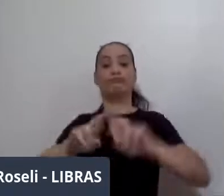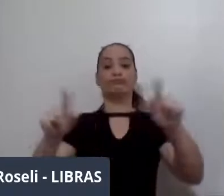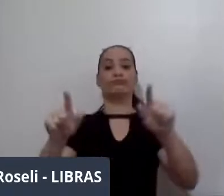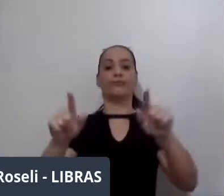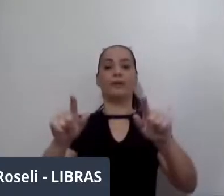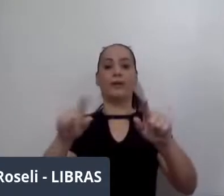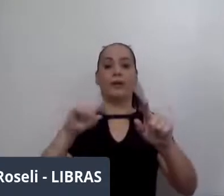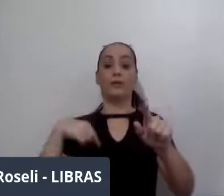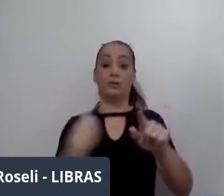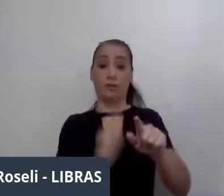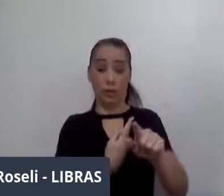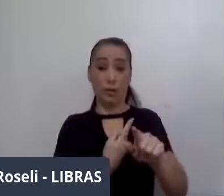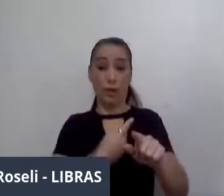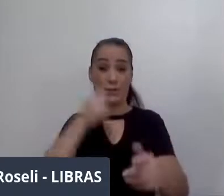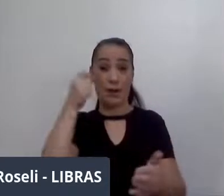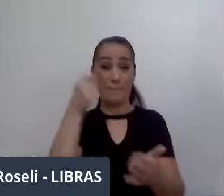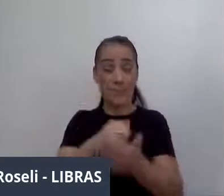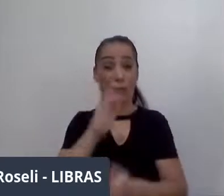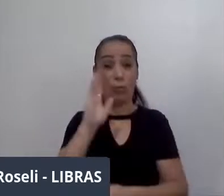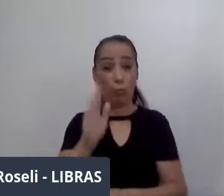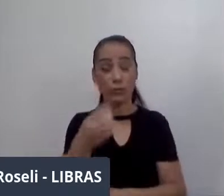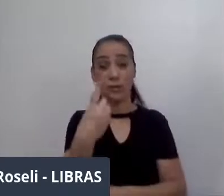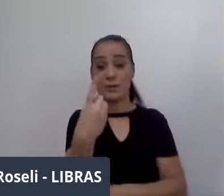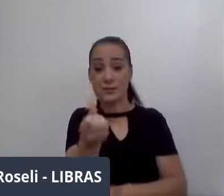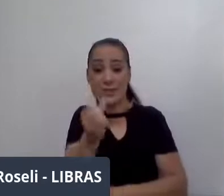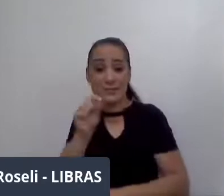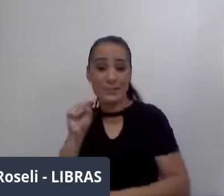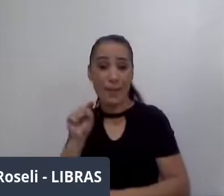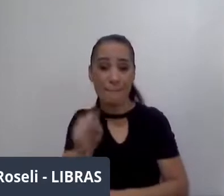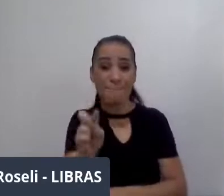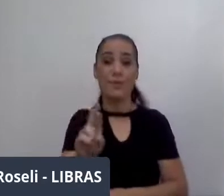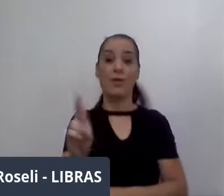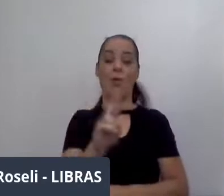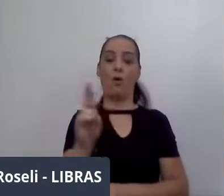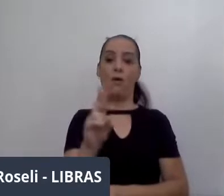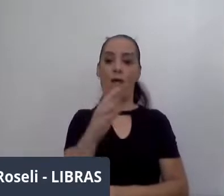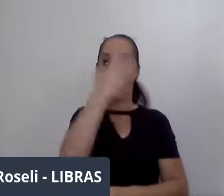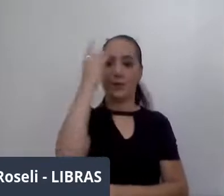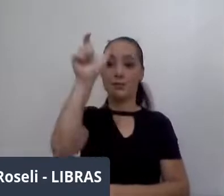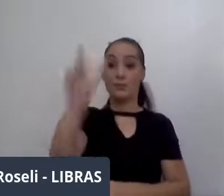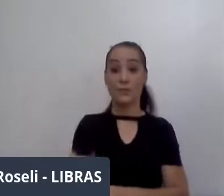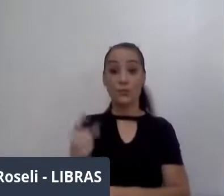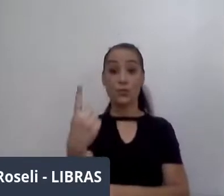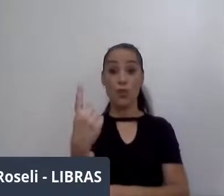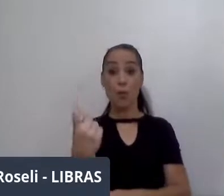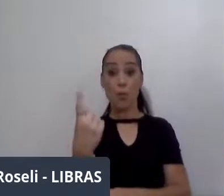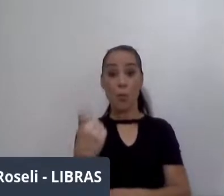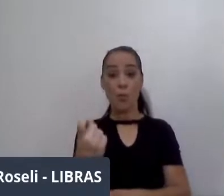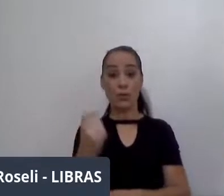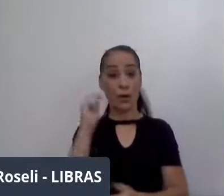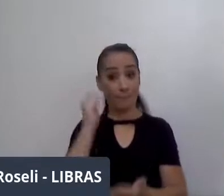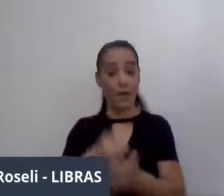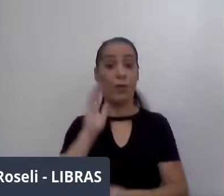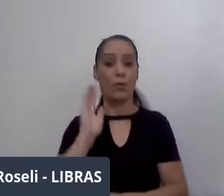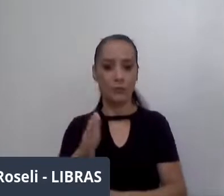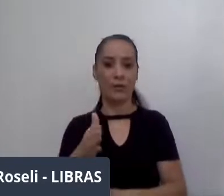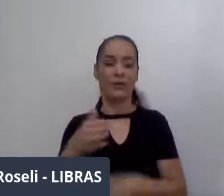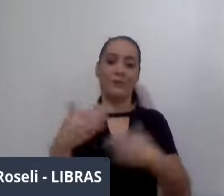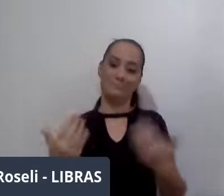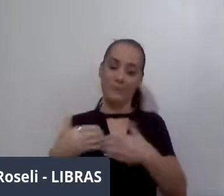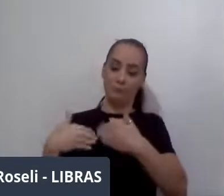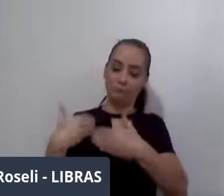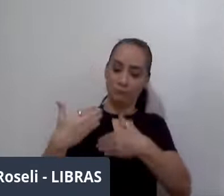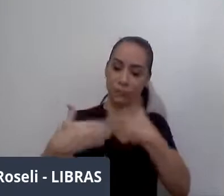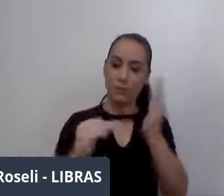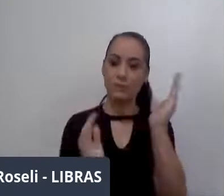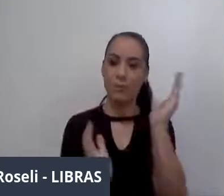pagamos R$ 16.000, a tradução juramentada de uma única pessoa. Então, veja, é um processo burocrático, é um